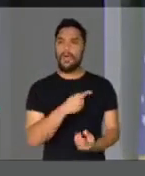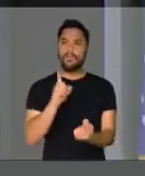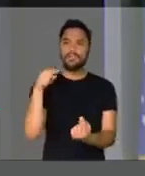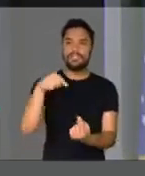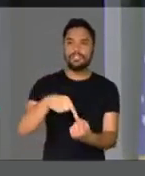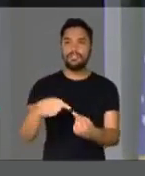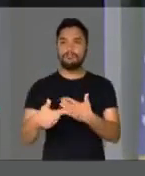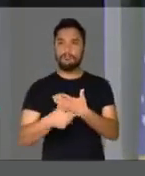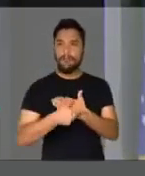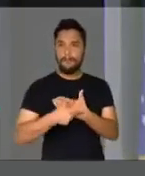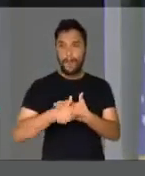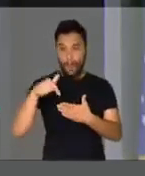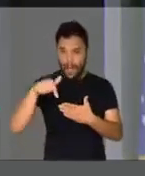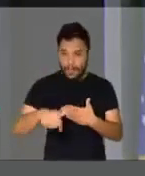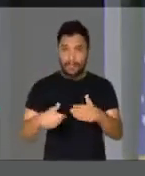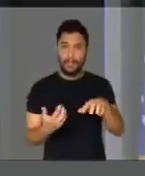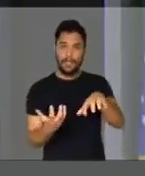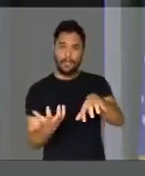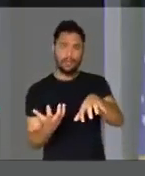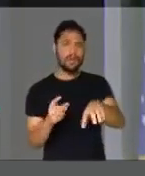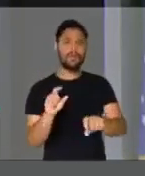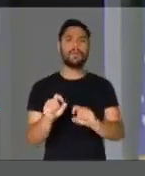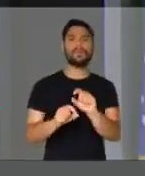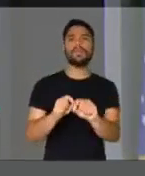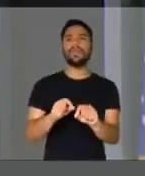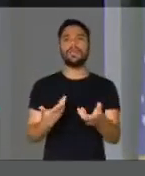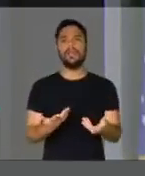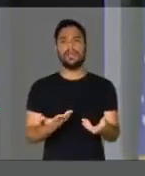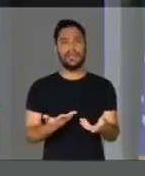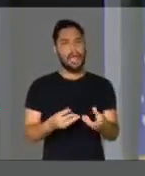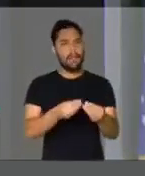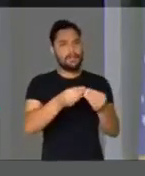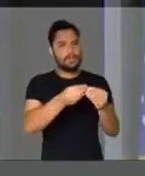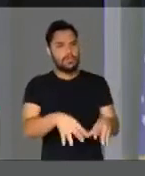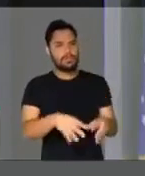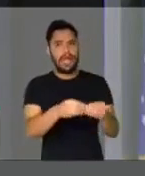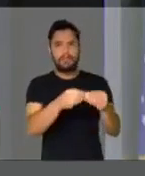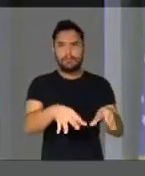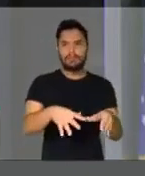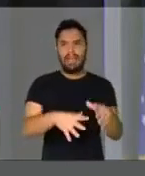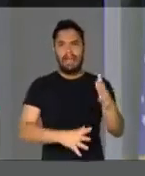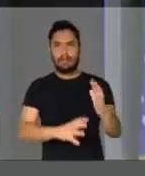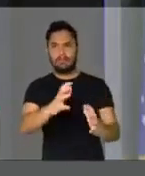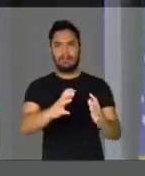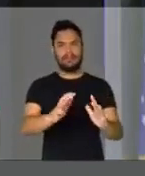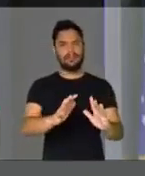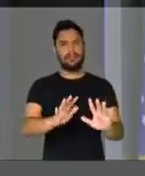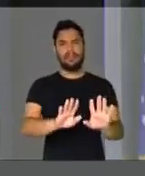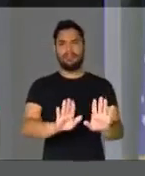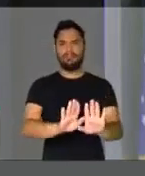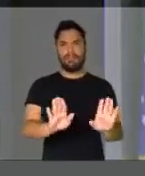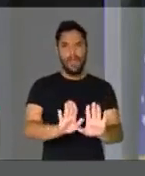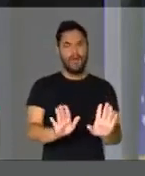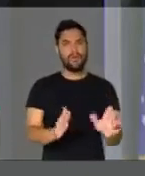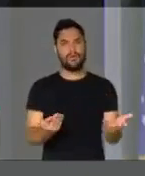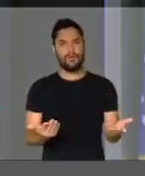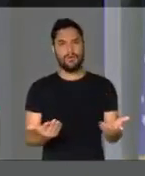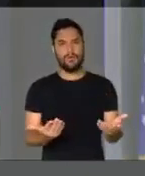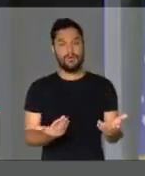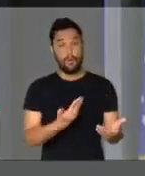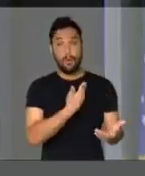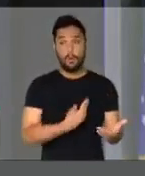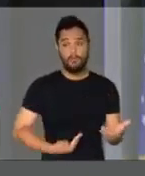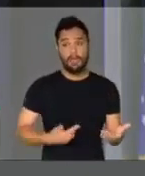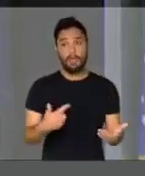nosso dever como poder legislativo não é destruir pontes inimigas e propagar o caos, desejando quanto pior do governo